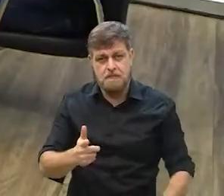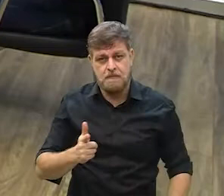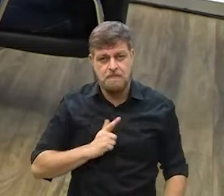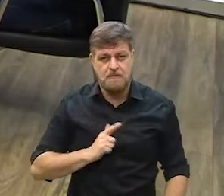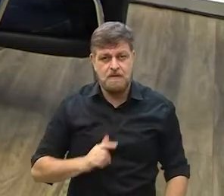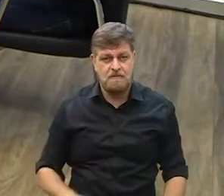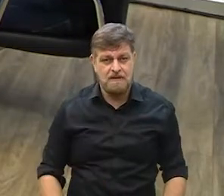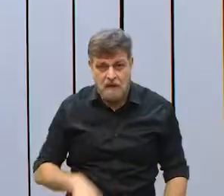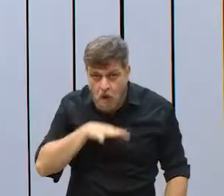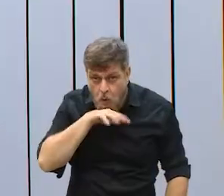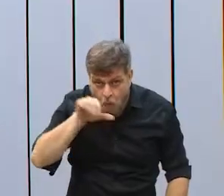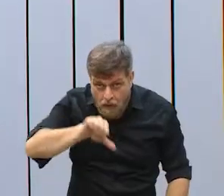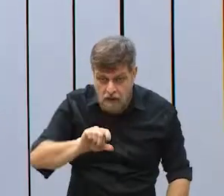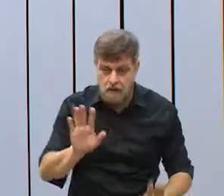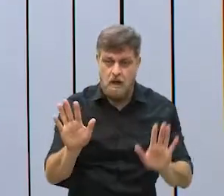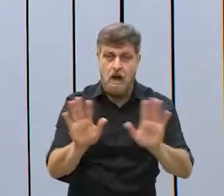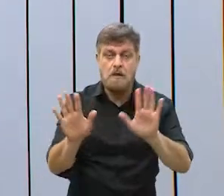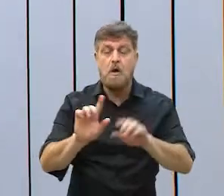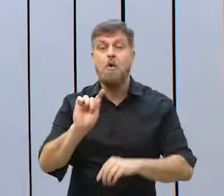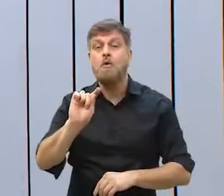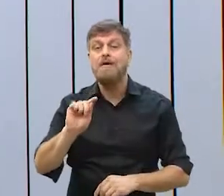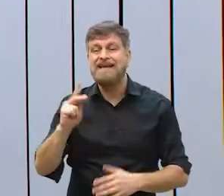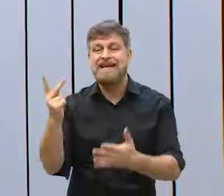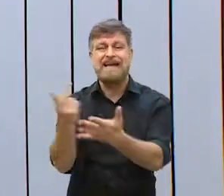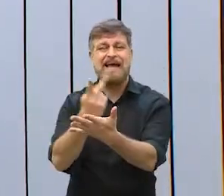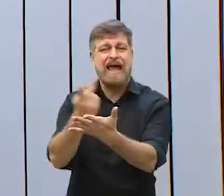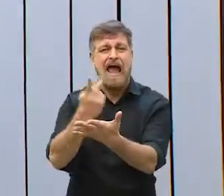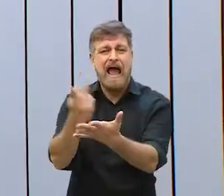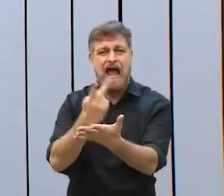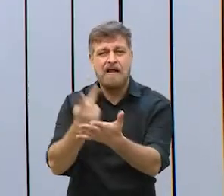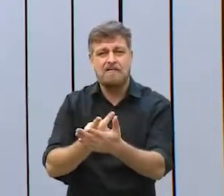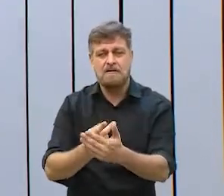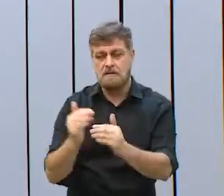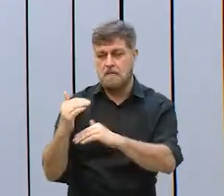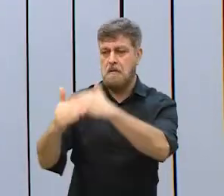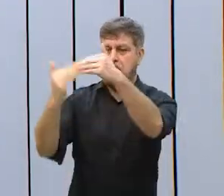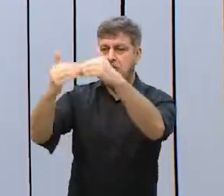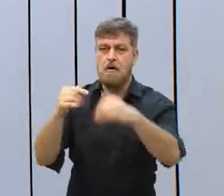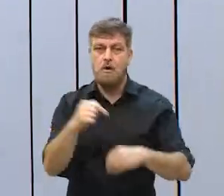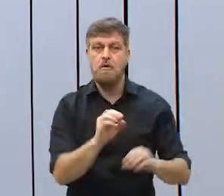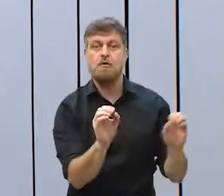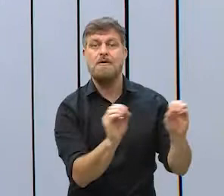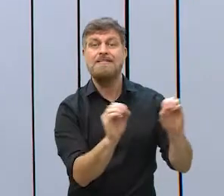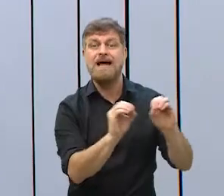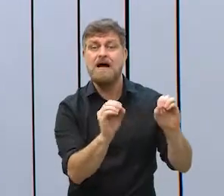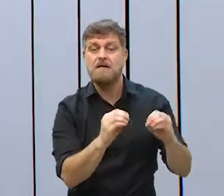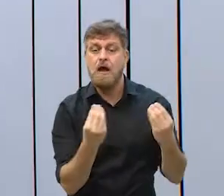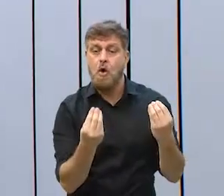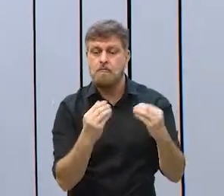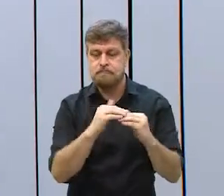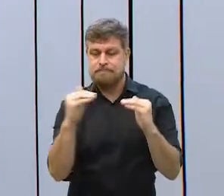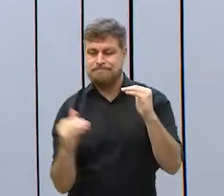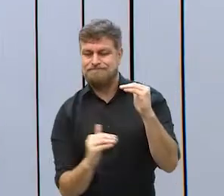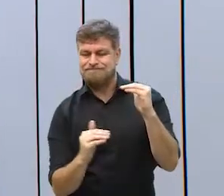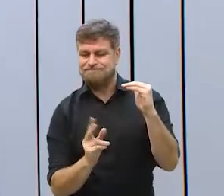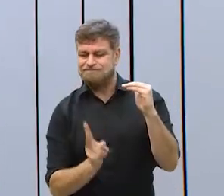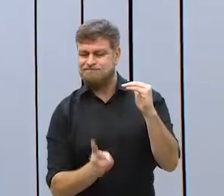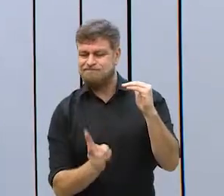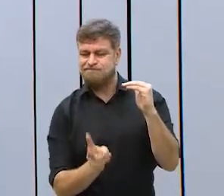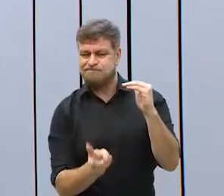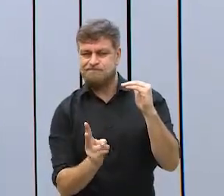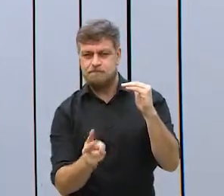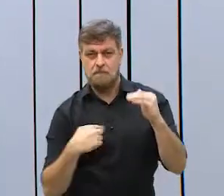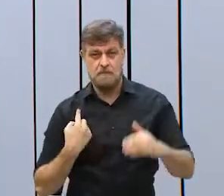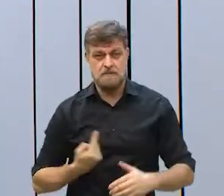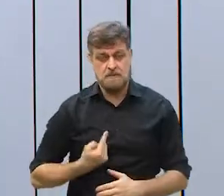todo modo ruim. O que é ruim é um crescer muito e o outro não crescer nada, tá? Aí é muito ruim, mas se